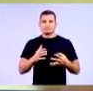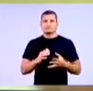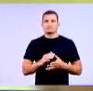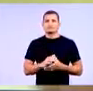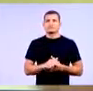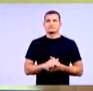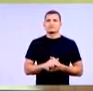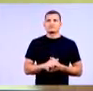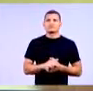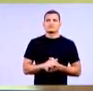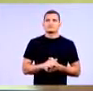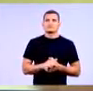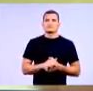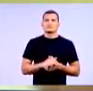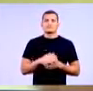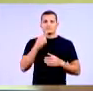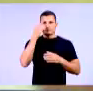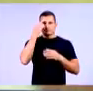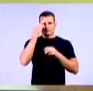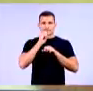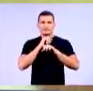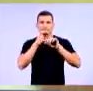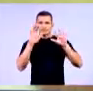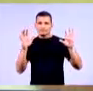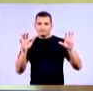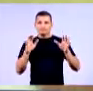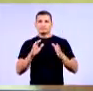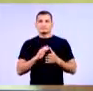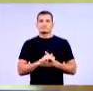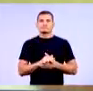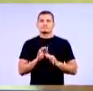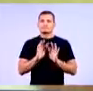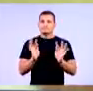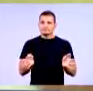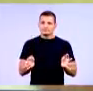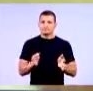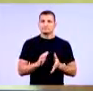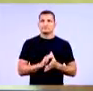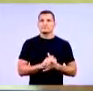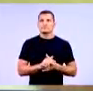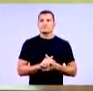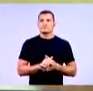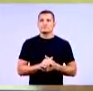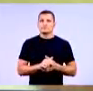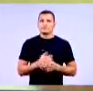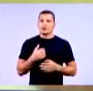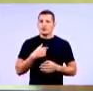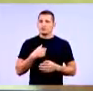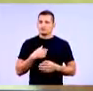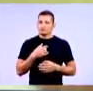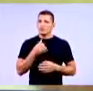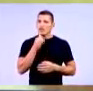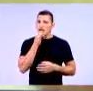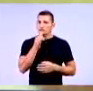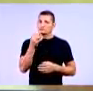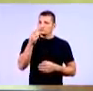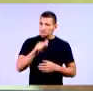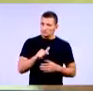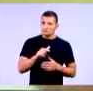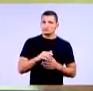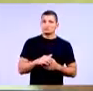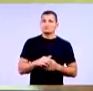muito clara, bem sintética, né, e aquilo que eu volto a repetir. Procure